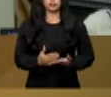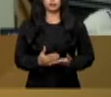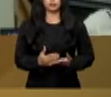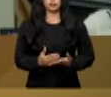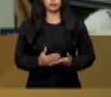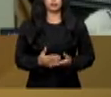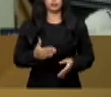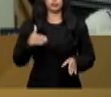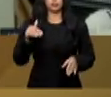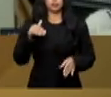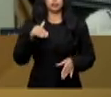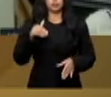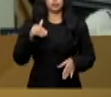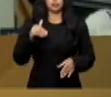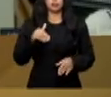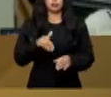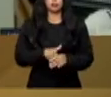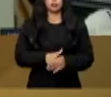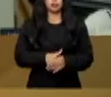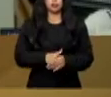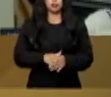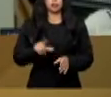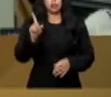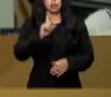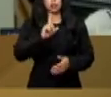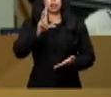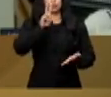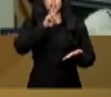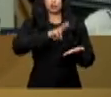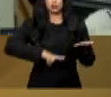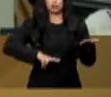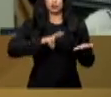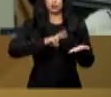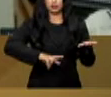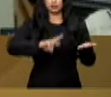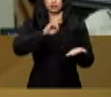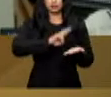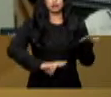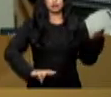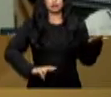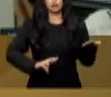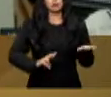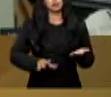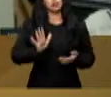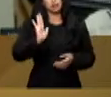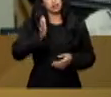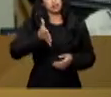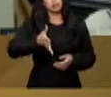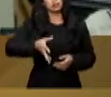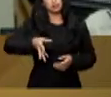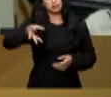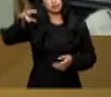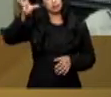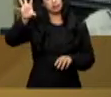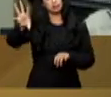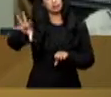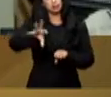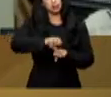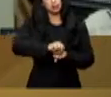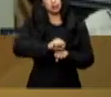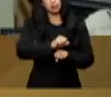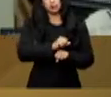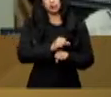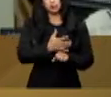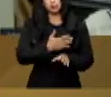pelo voto, me abstendo da leitura do relatório, que já é de conhecimento de